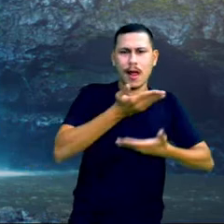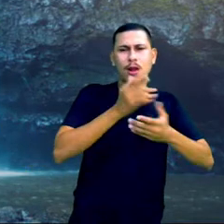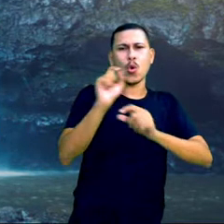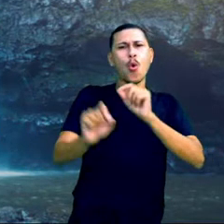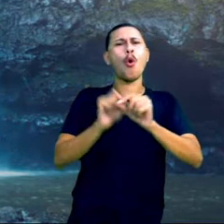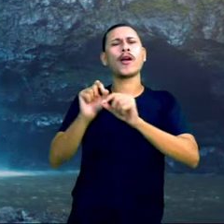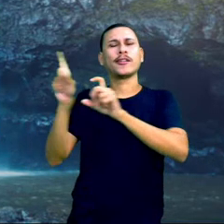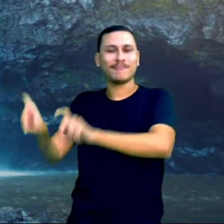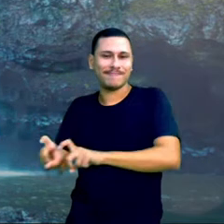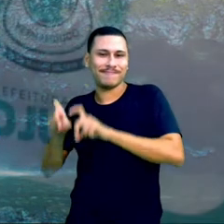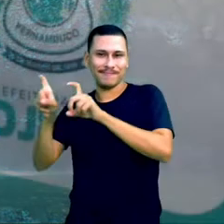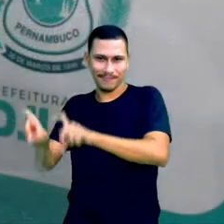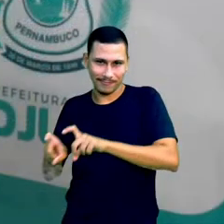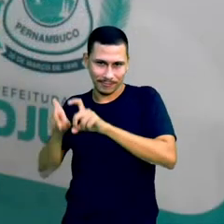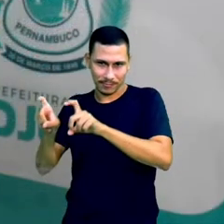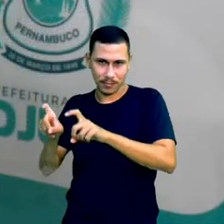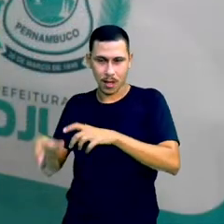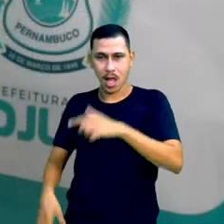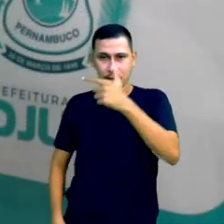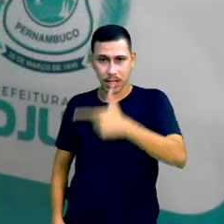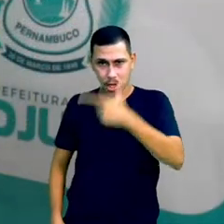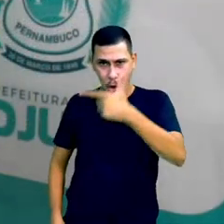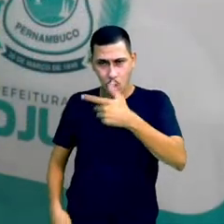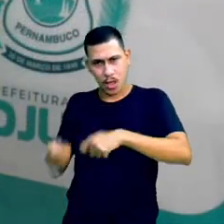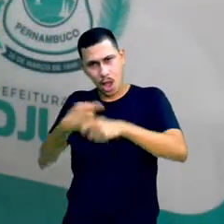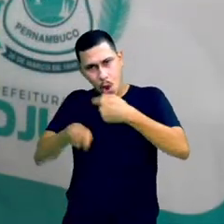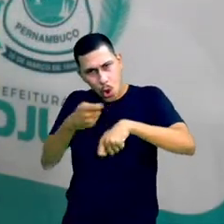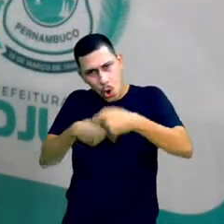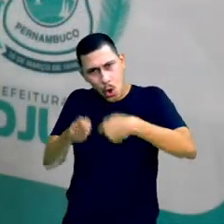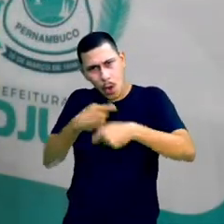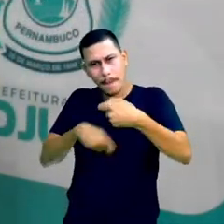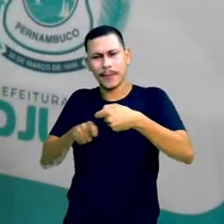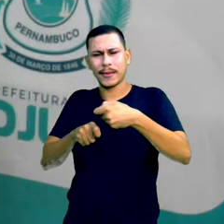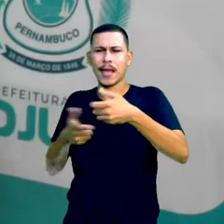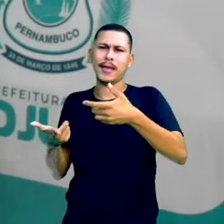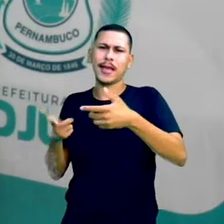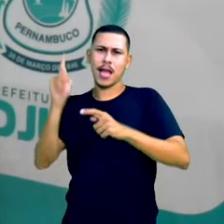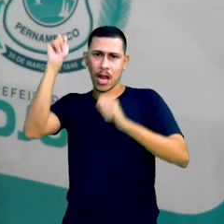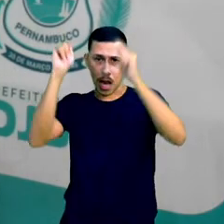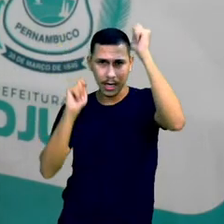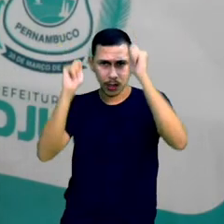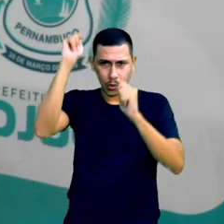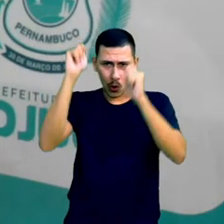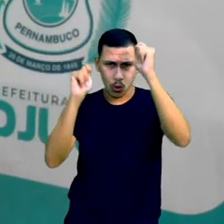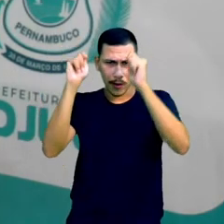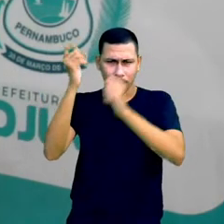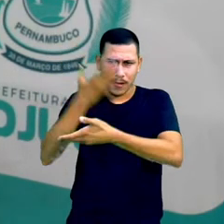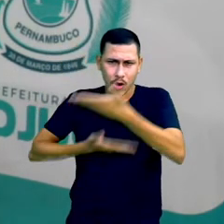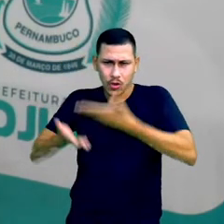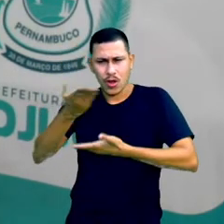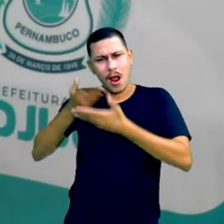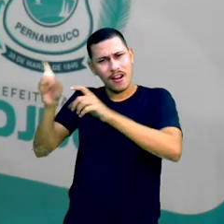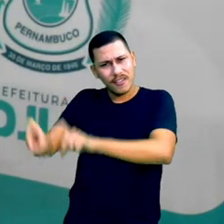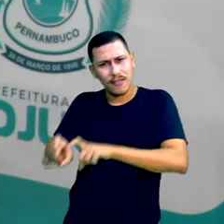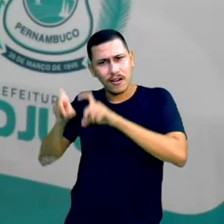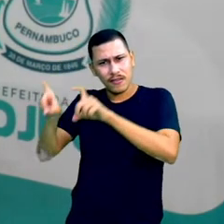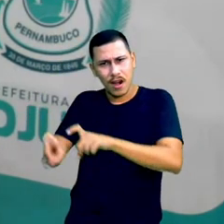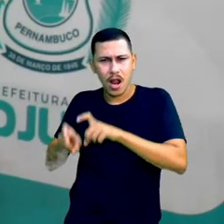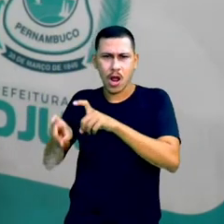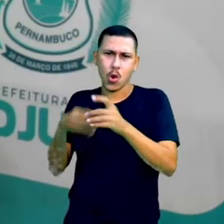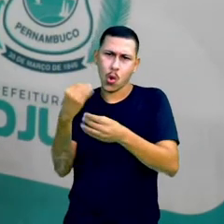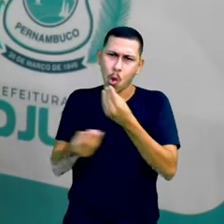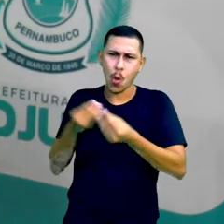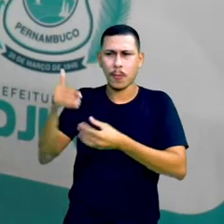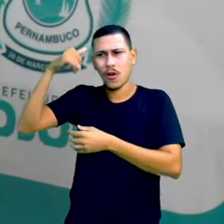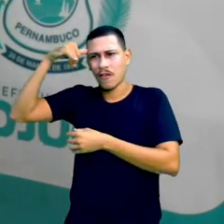agronegócio. O setor secundário, que é correspondente à indústria, está ligado ao agronegócio através dos